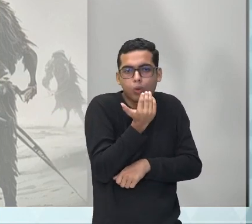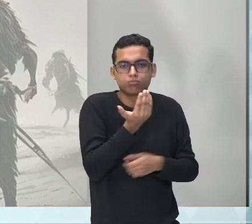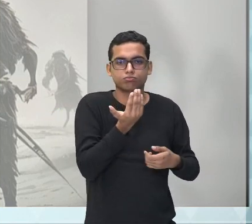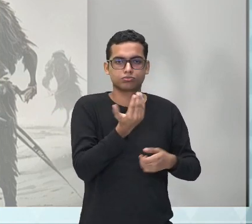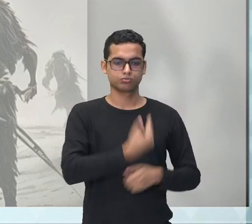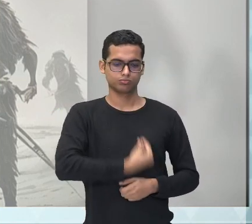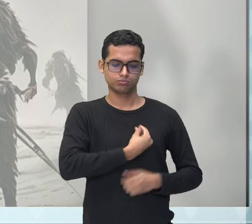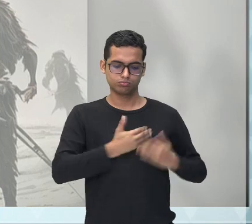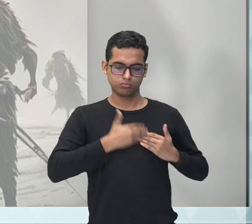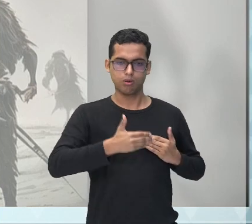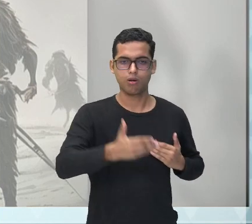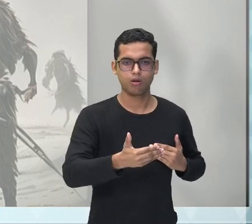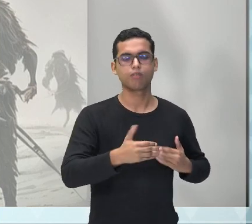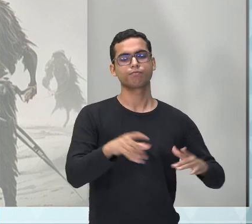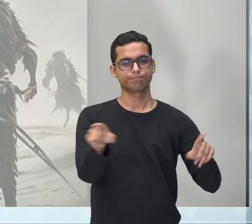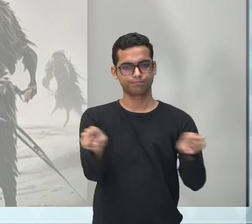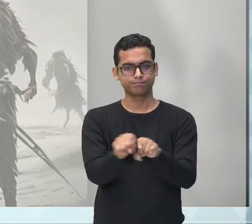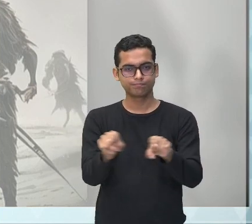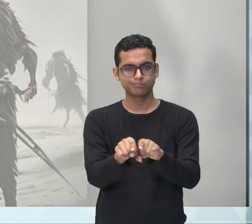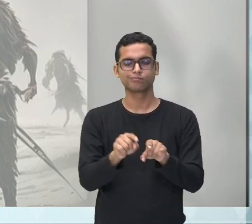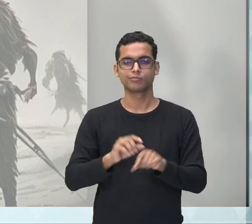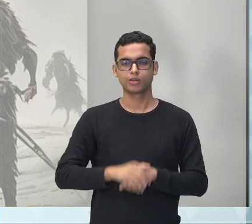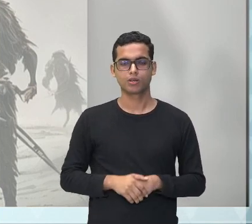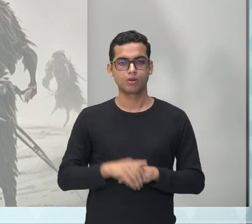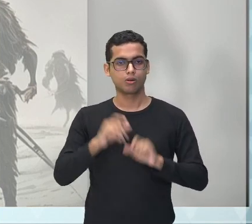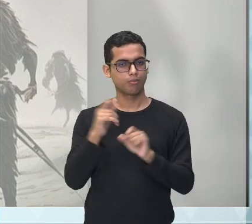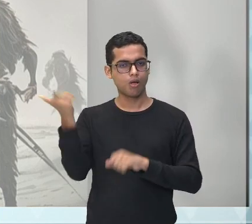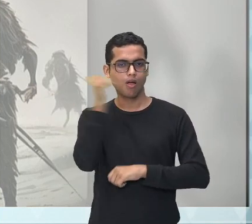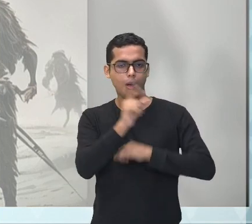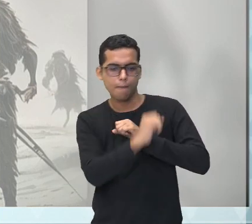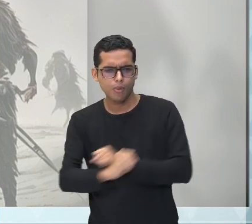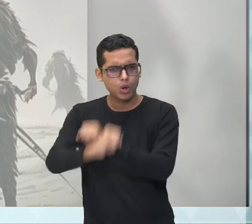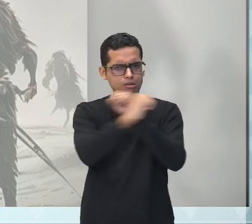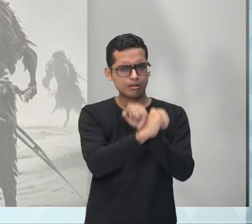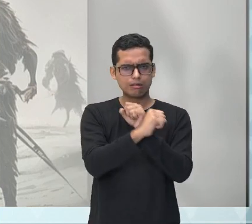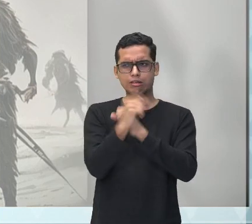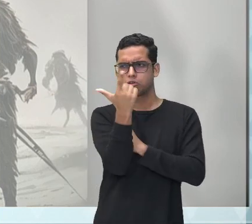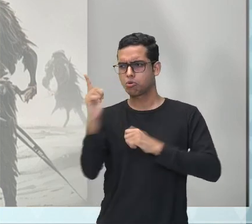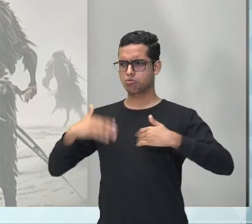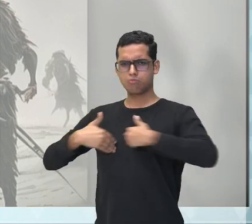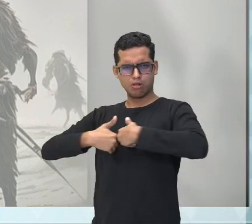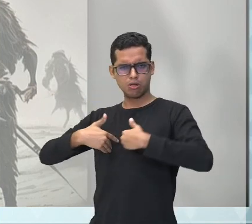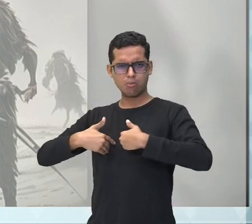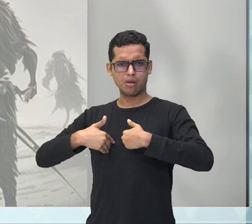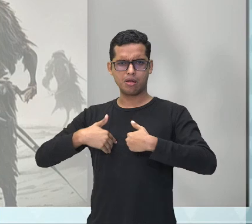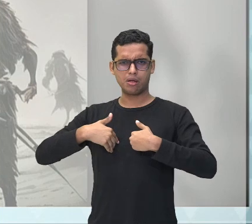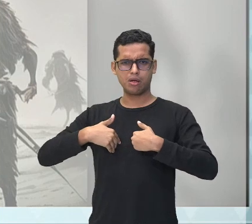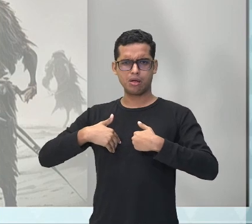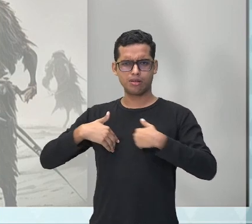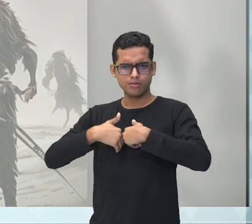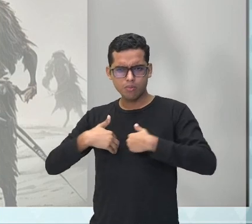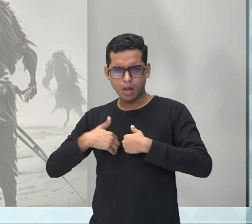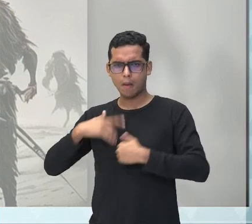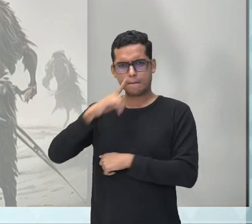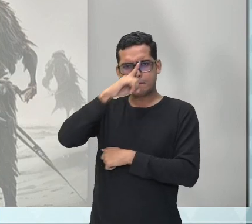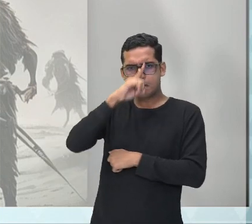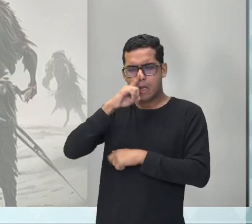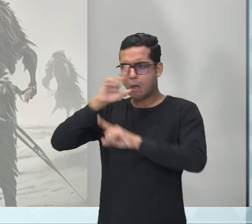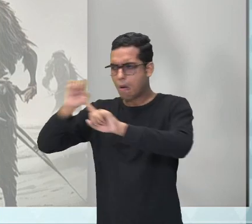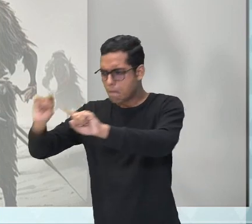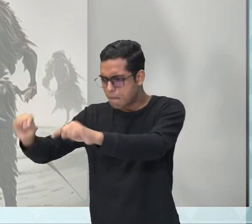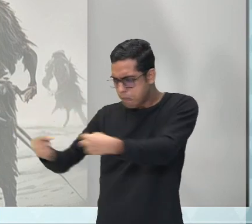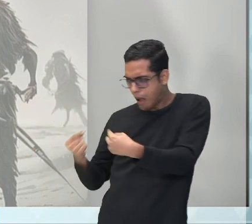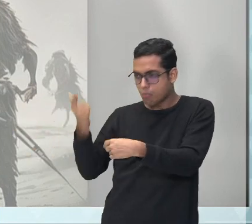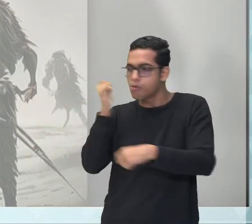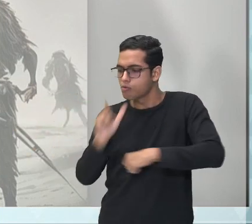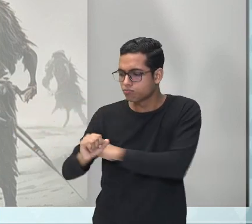busca do seu alimento, né, através da caça, para se defender dos animais e também para explorar novos territórios. Então, tudo isso